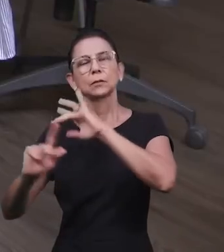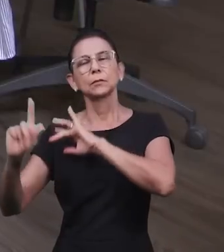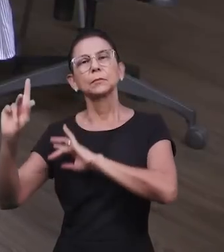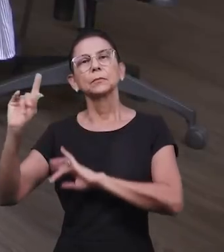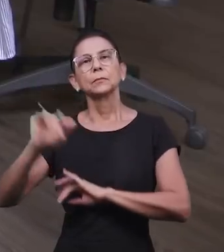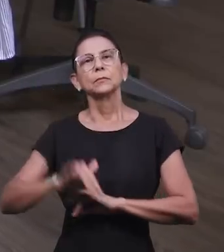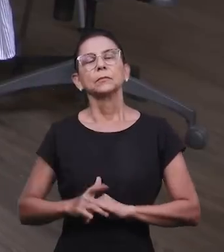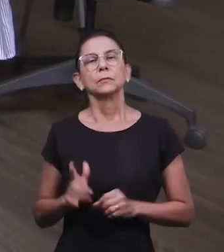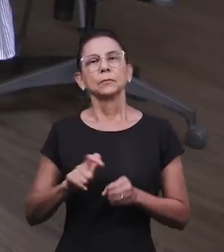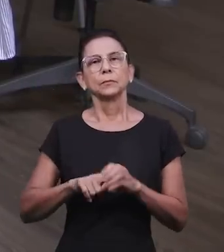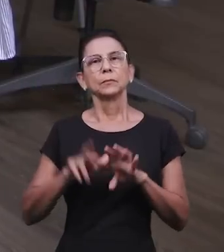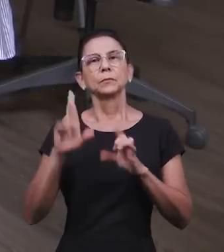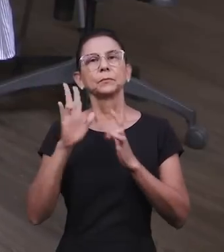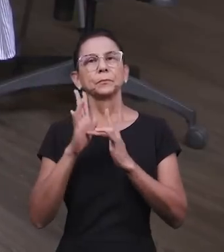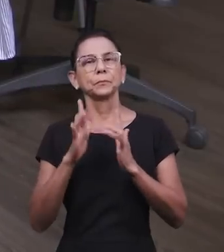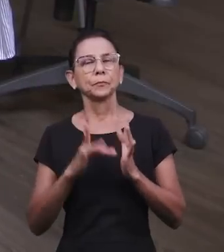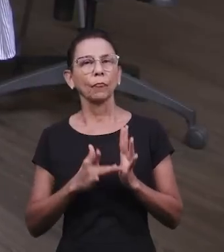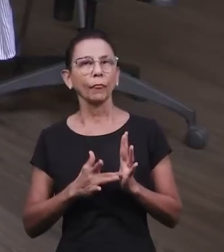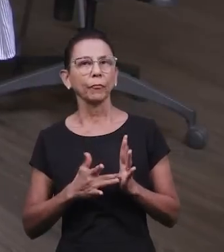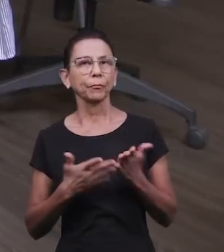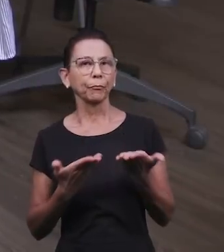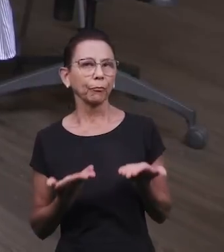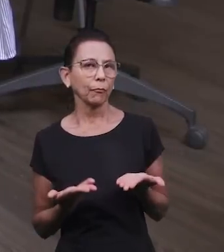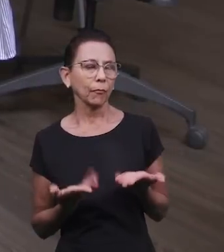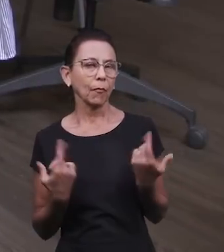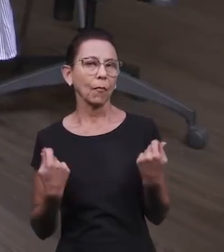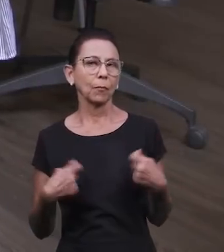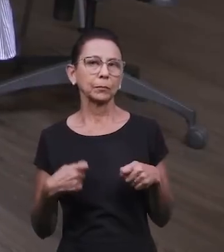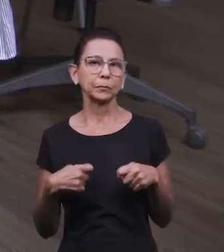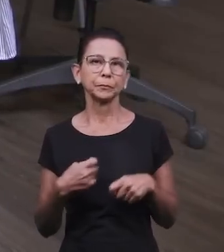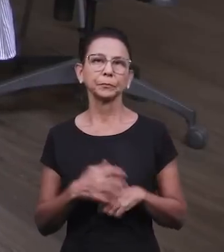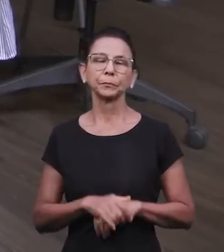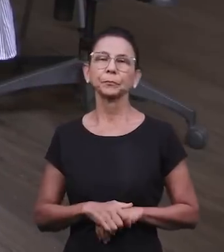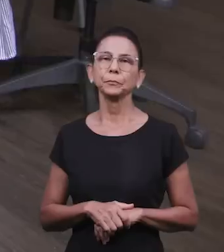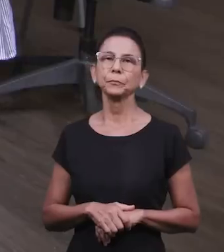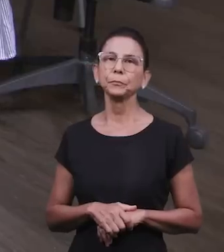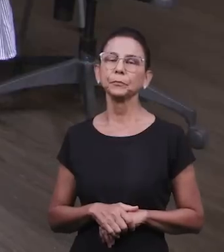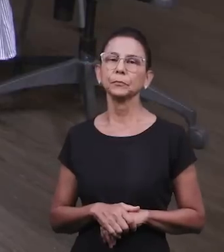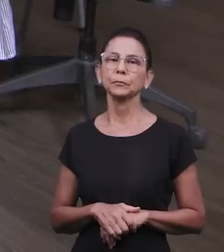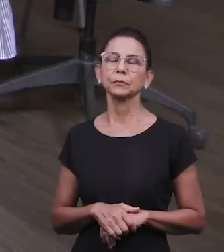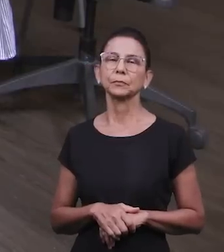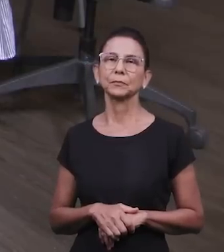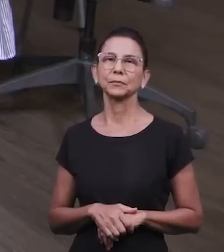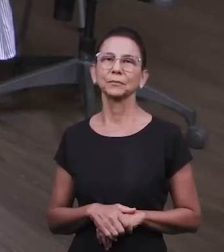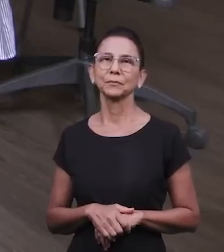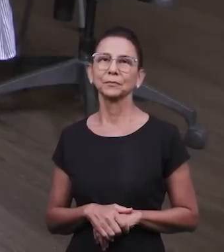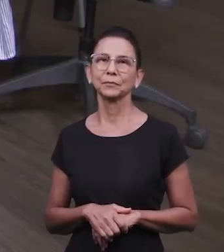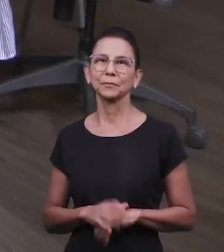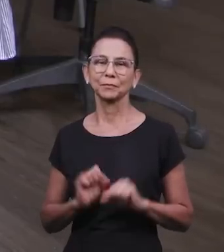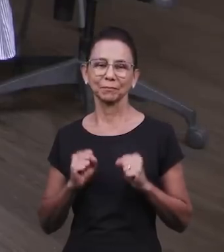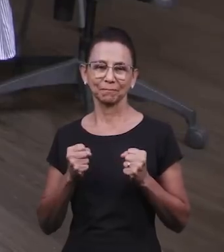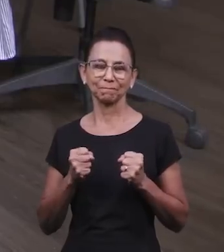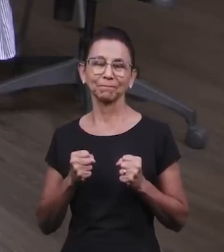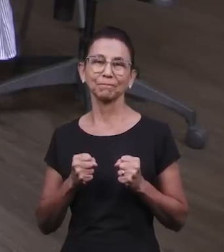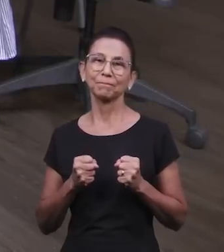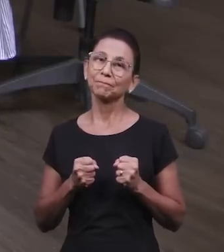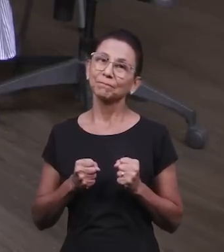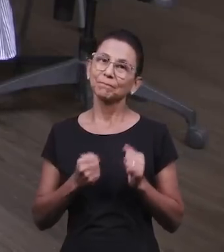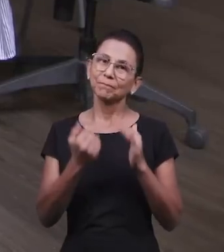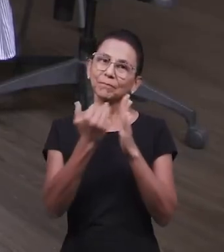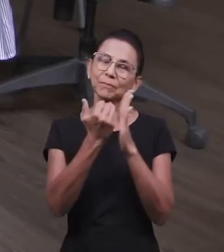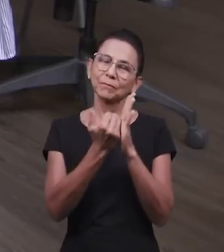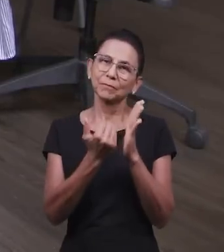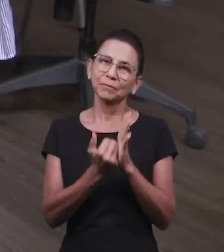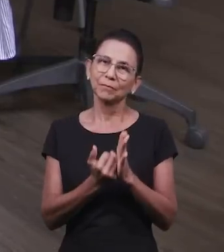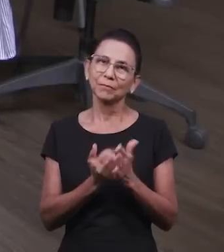foi um pouquinho, uma pequena ajuda para o jovem que está nos assistindo. Amém. Obrigado, Léo. Eu agradeço sempre.